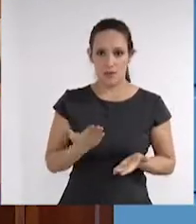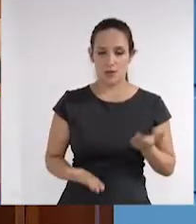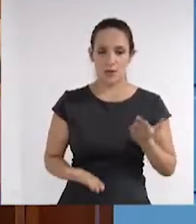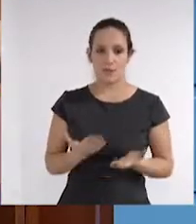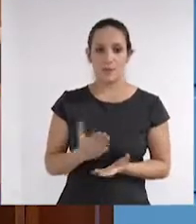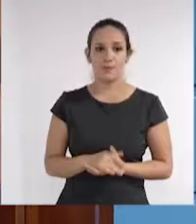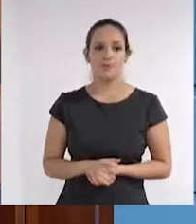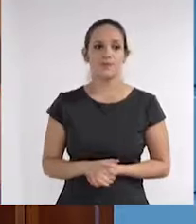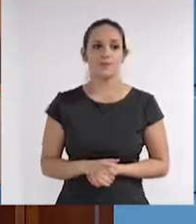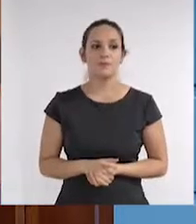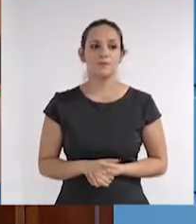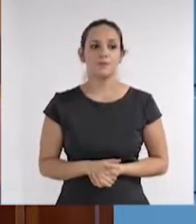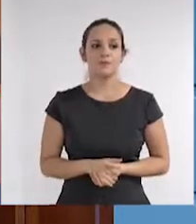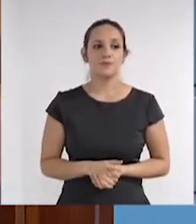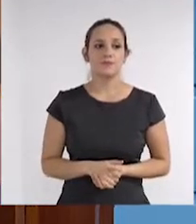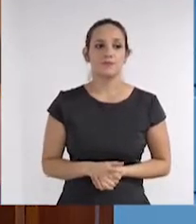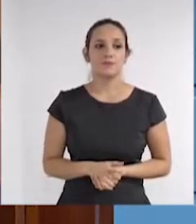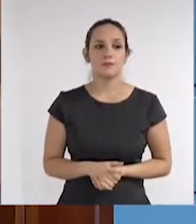a